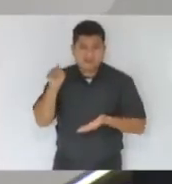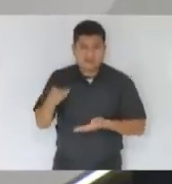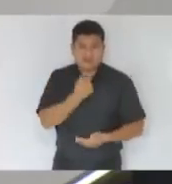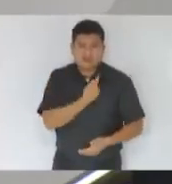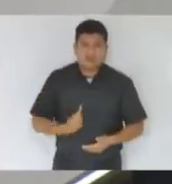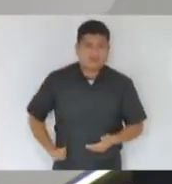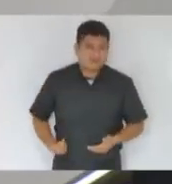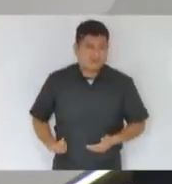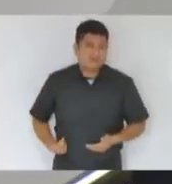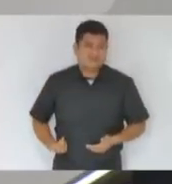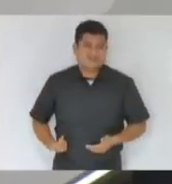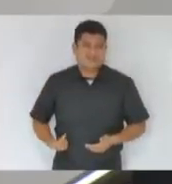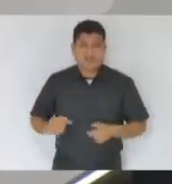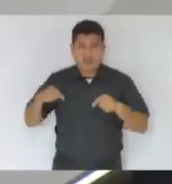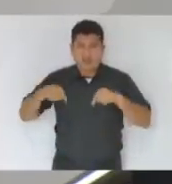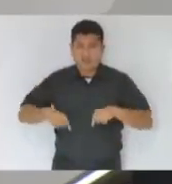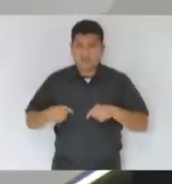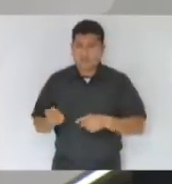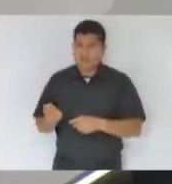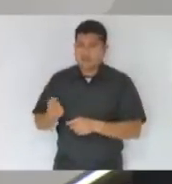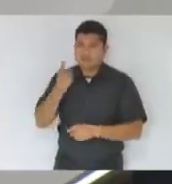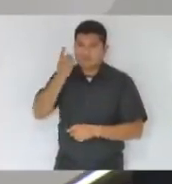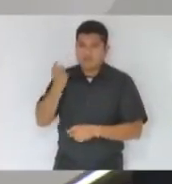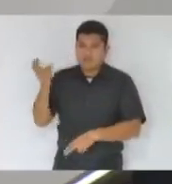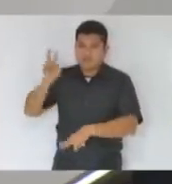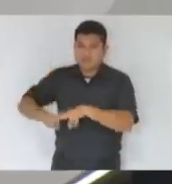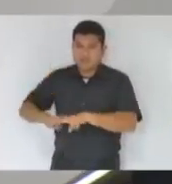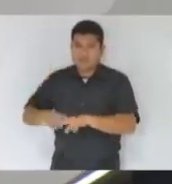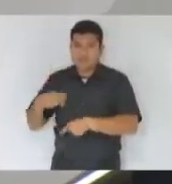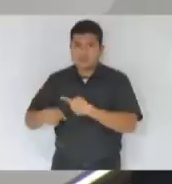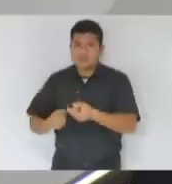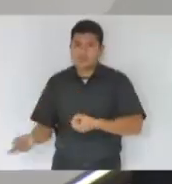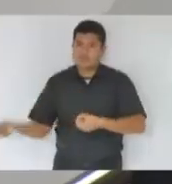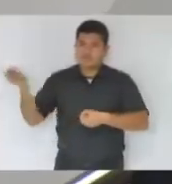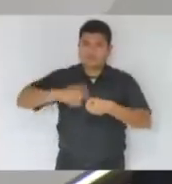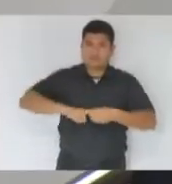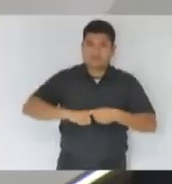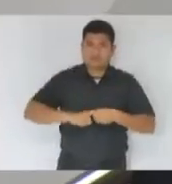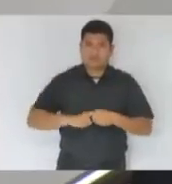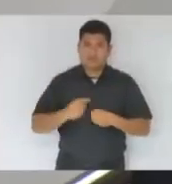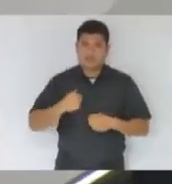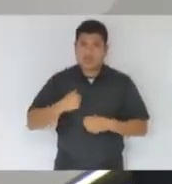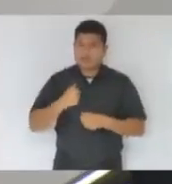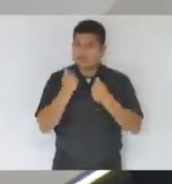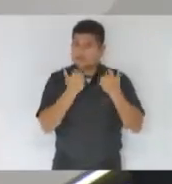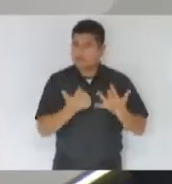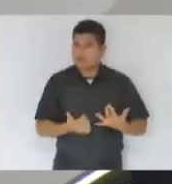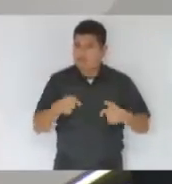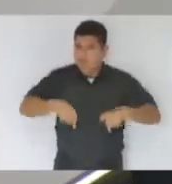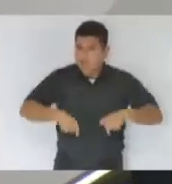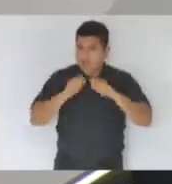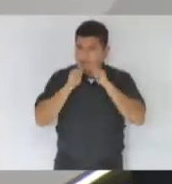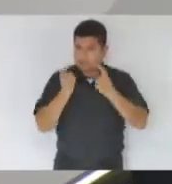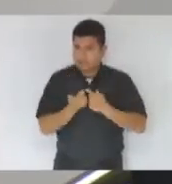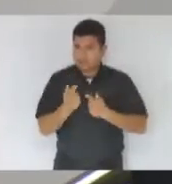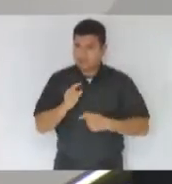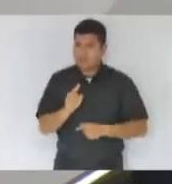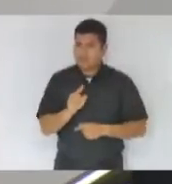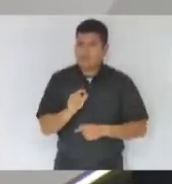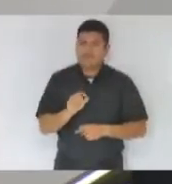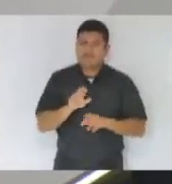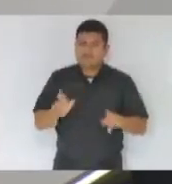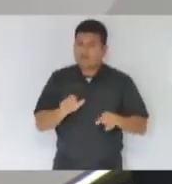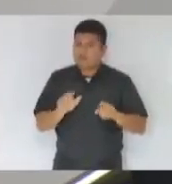o deputado sendo preso e voltando para a Assembleia. Não de Itaquim, não na nossa. Sendo preso e voltando para a